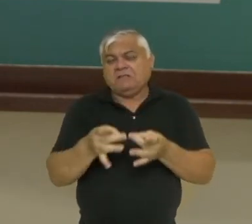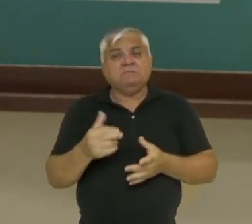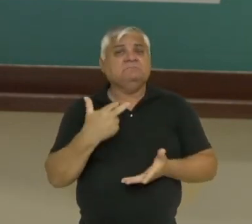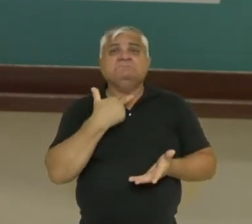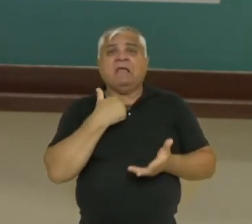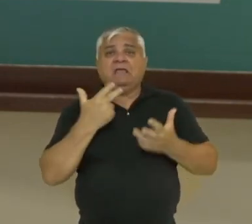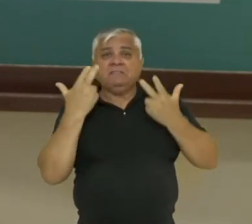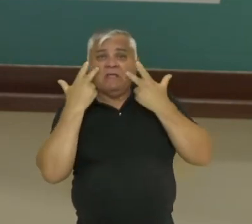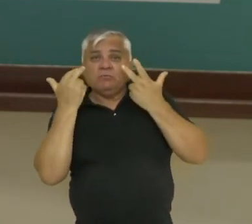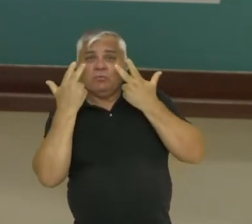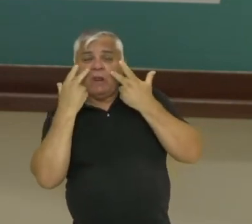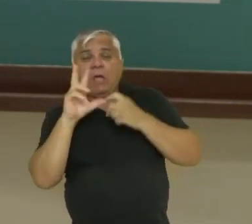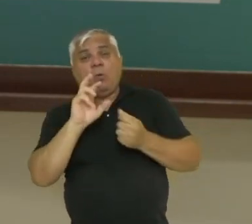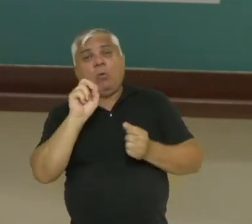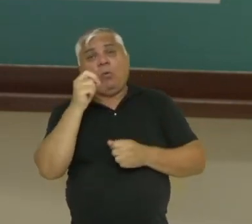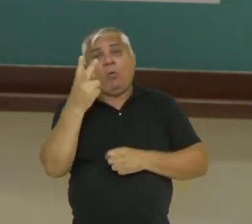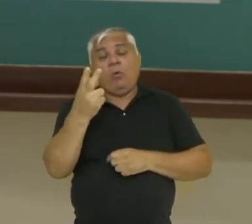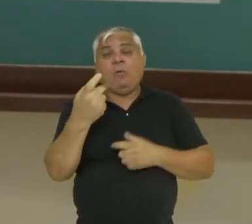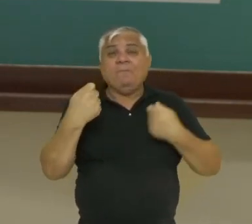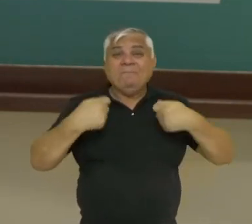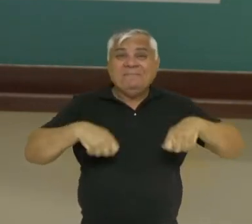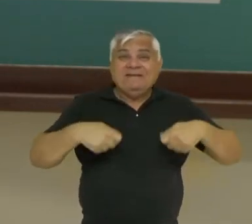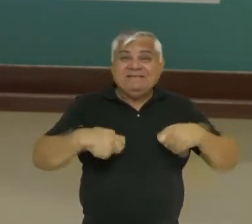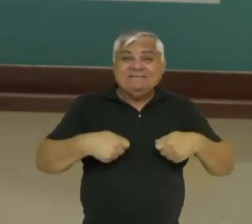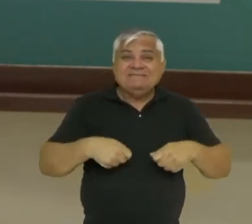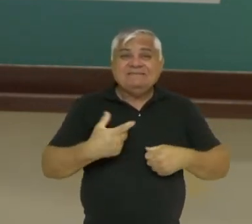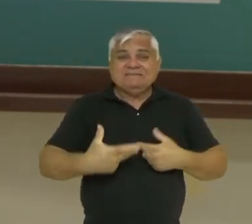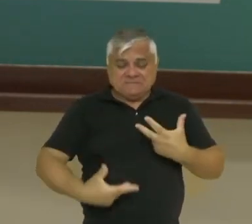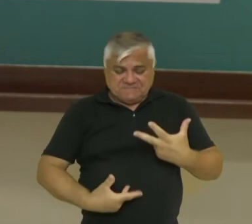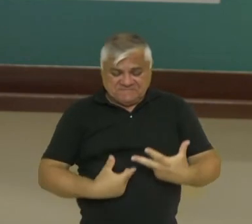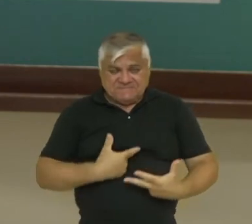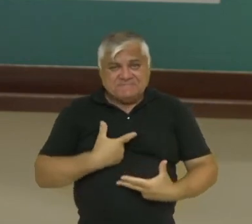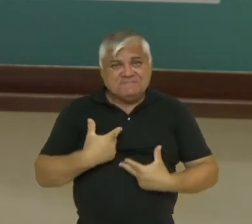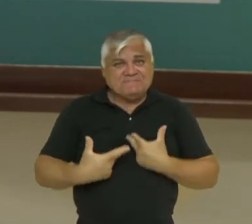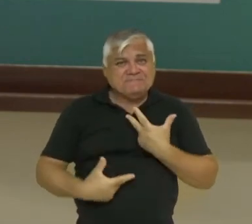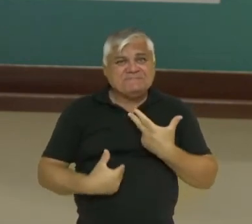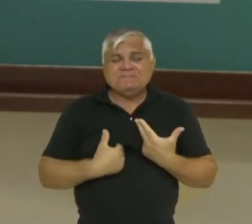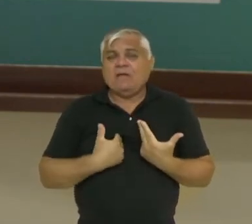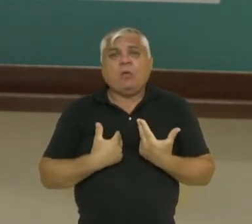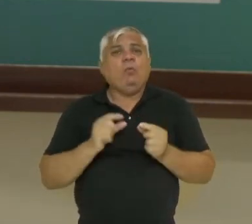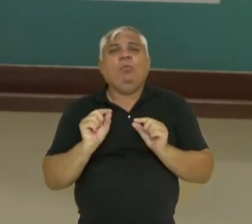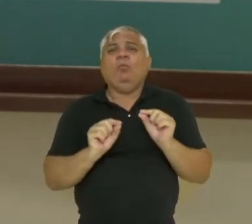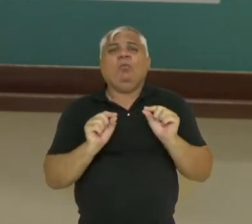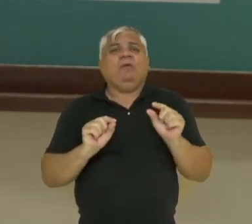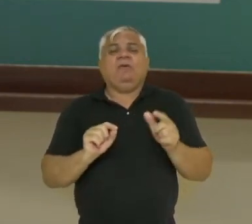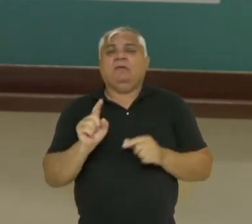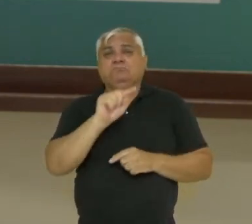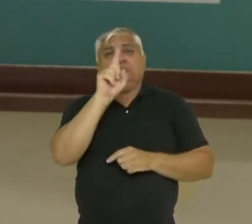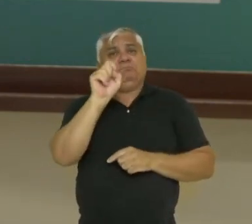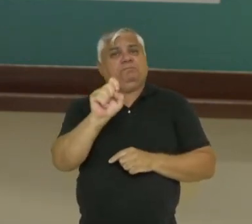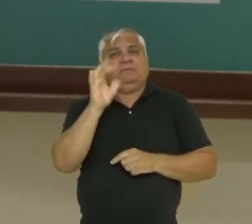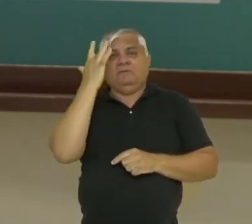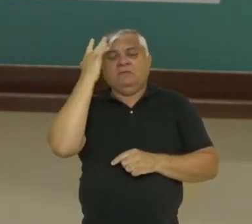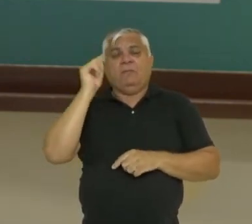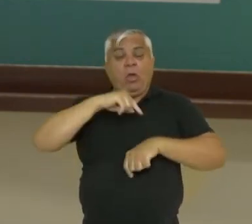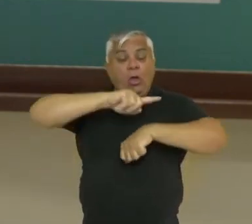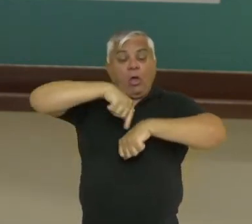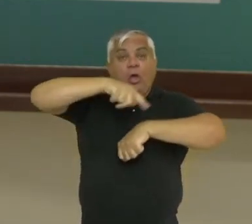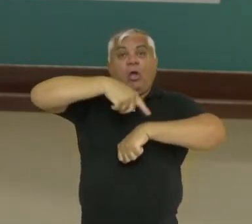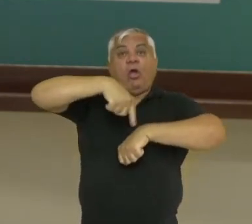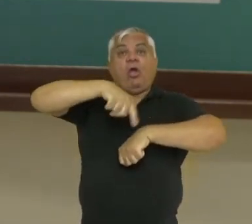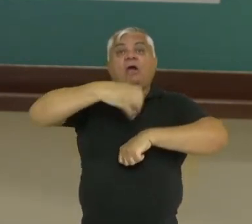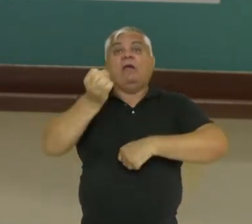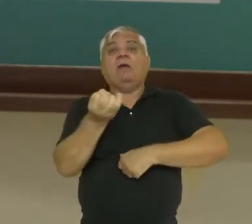forma natural, se vai ter que passar por uma cesárea, o que essa mulher vai passar, quantas horas de trabalho de